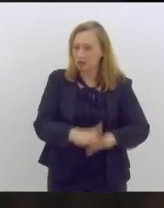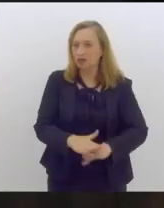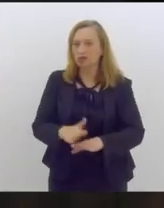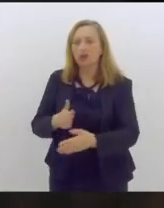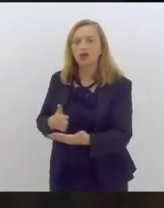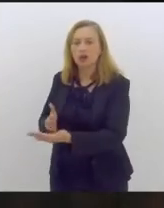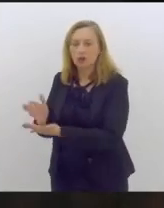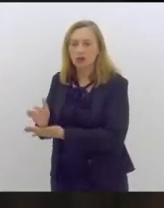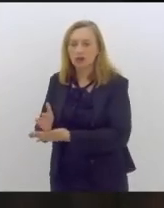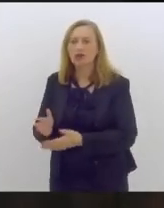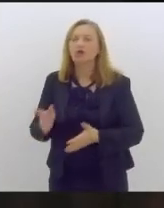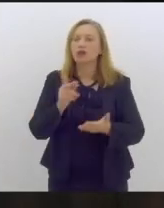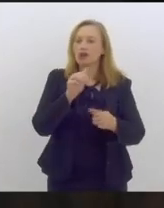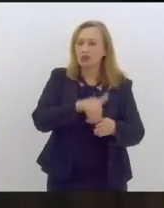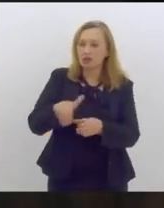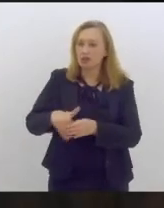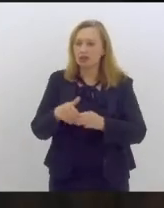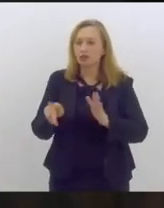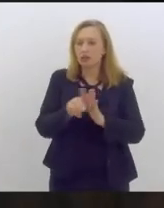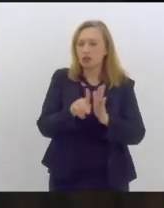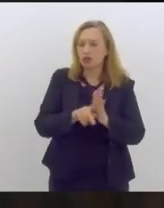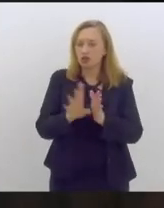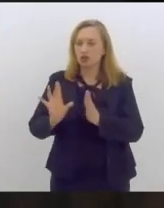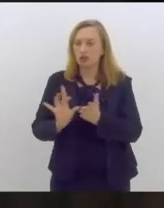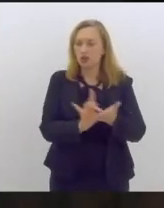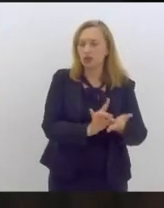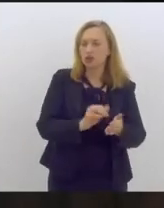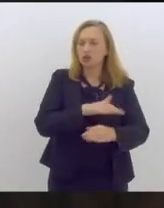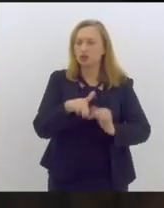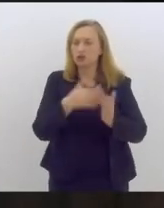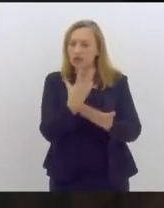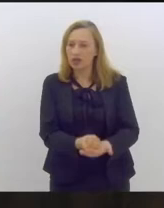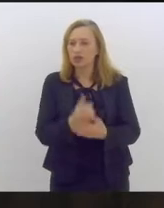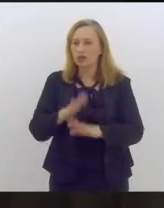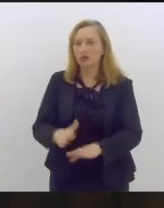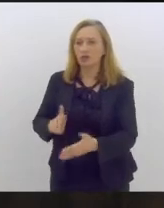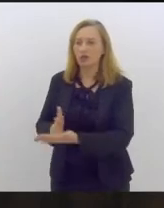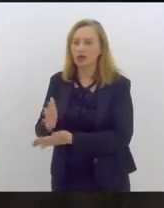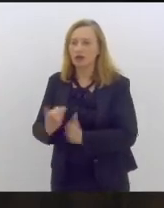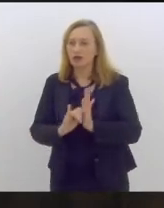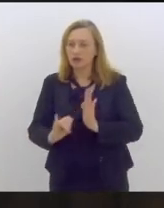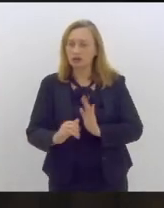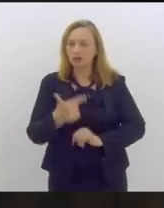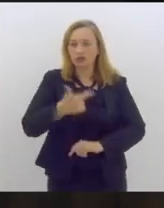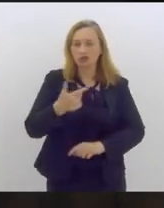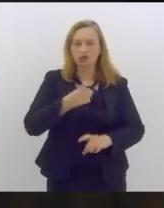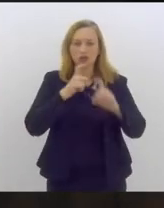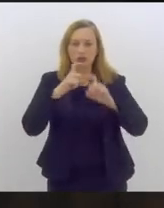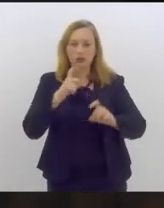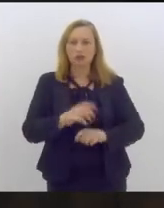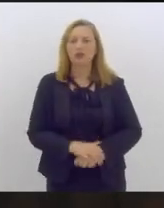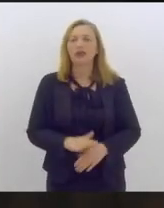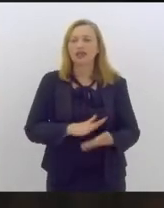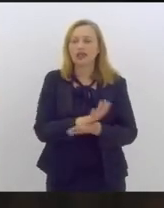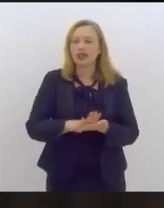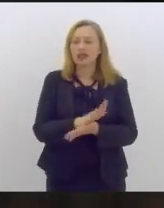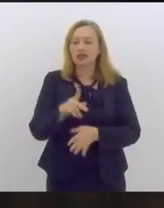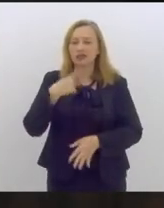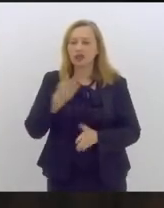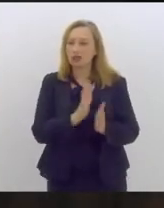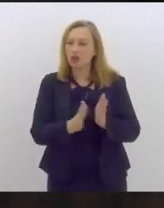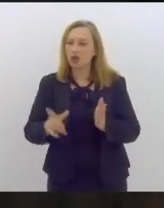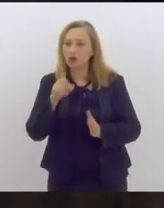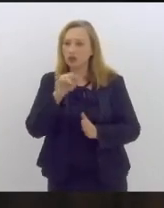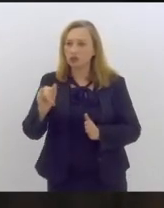combustão aprovada em votação o projeto assim vendados e os que aprovam permaneçam Como estão aprovado vai redação do vencido a segunda discussão nada mais a tratar